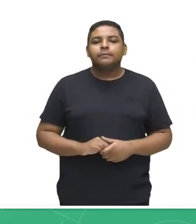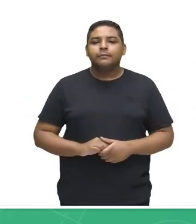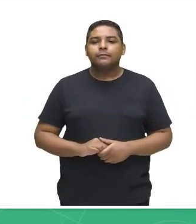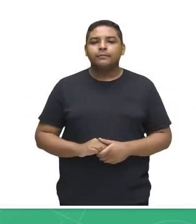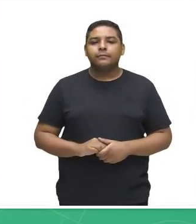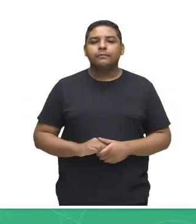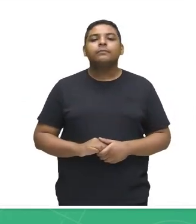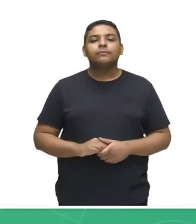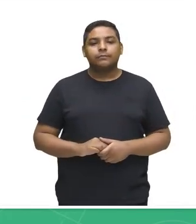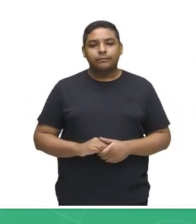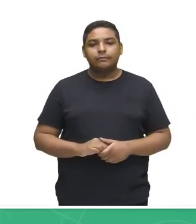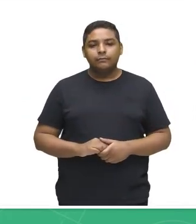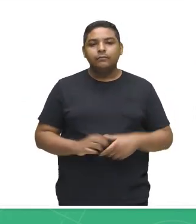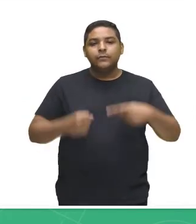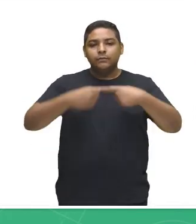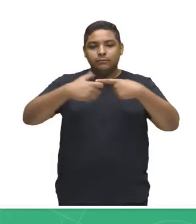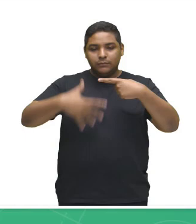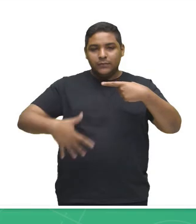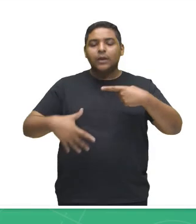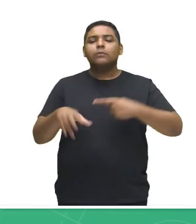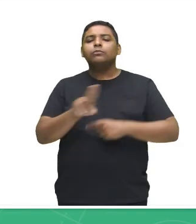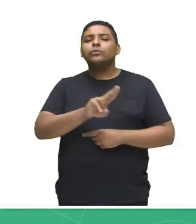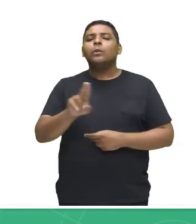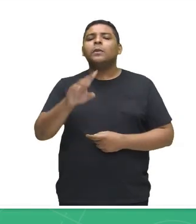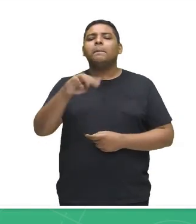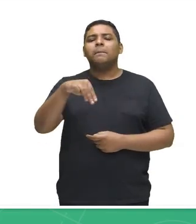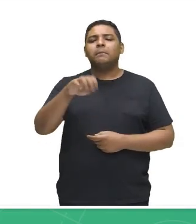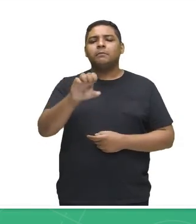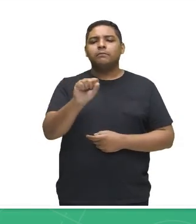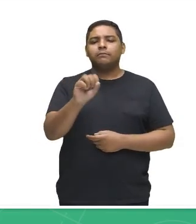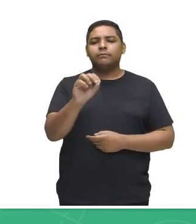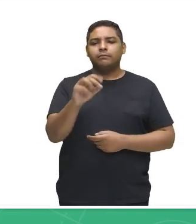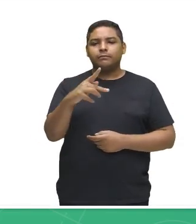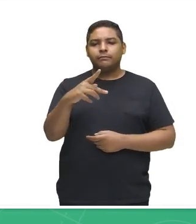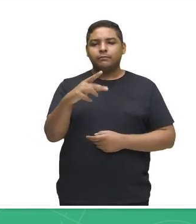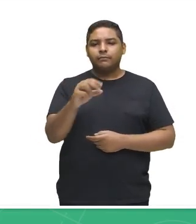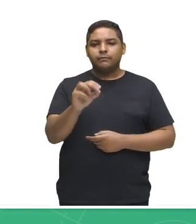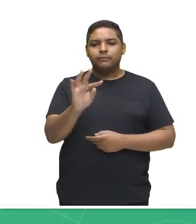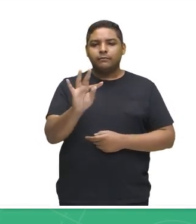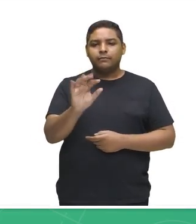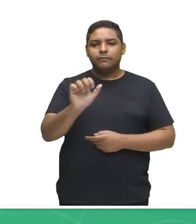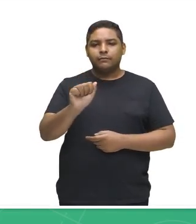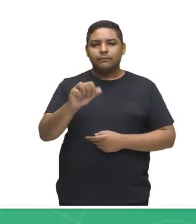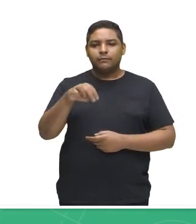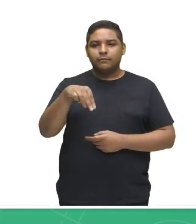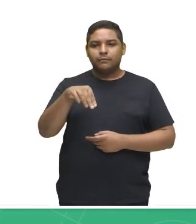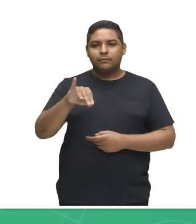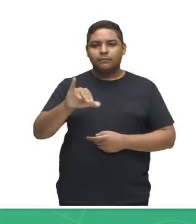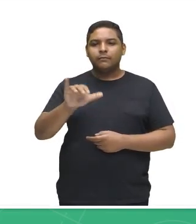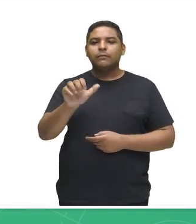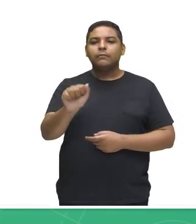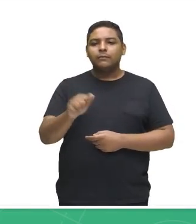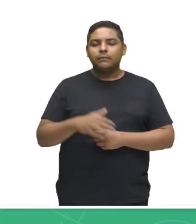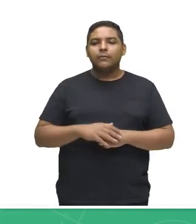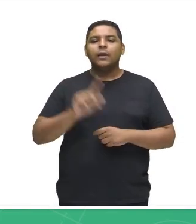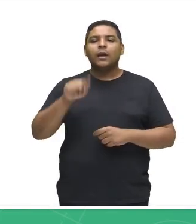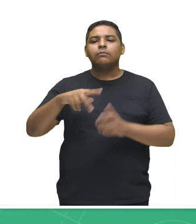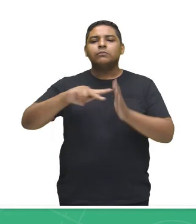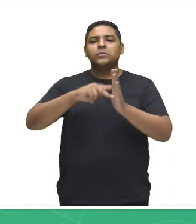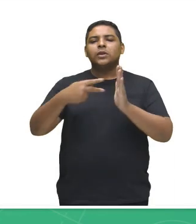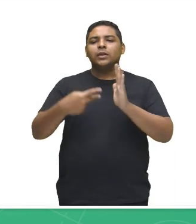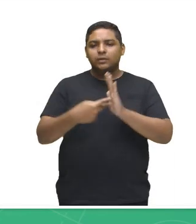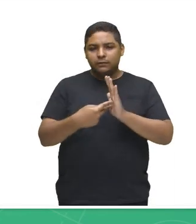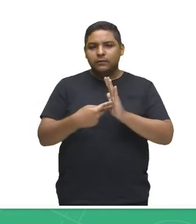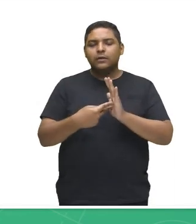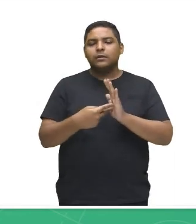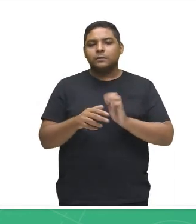descreva o significado do nome Mesopotâmia. Lá no início da aula, eu trouxe a vocês o quê? O significado, que